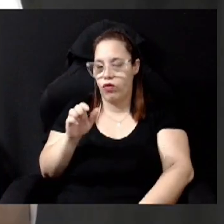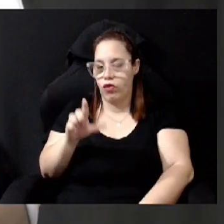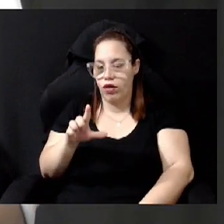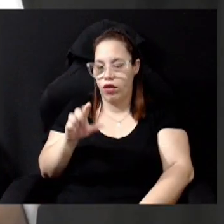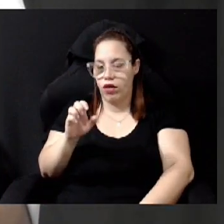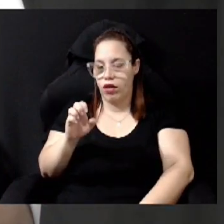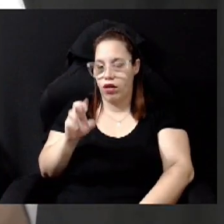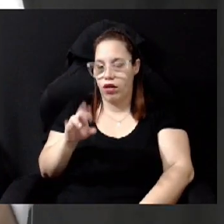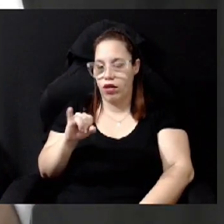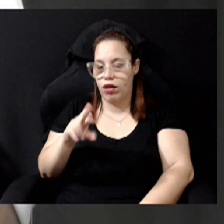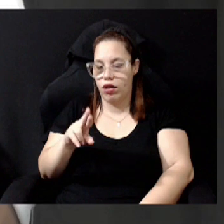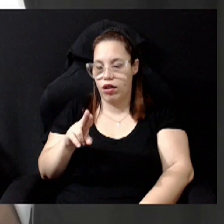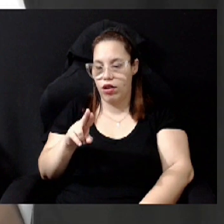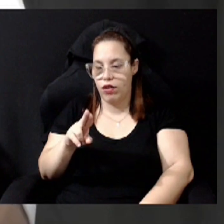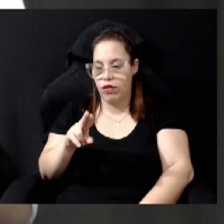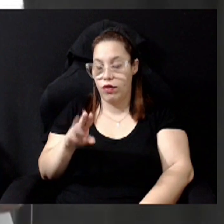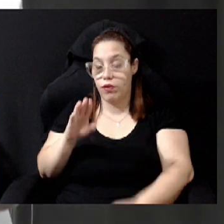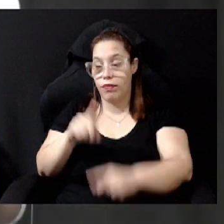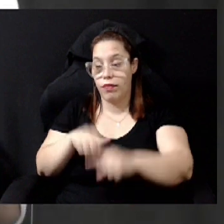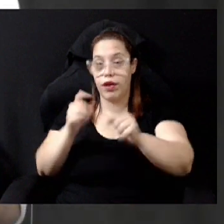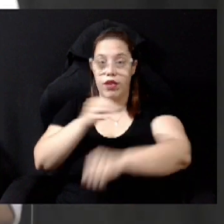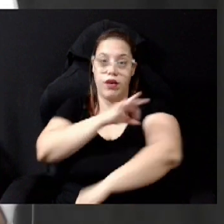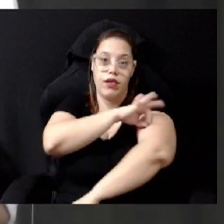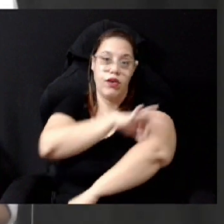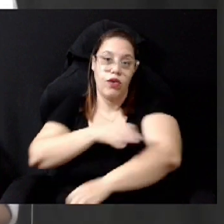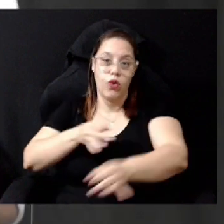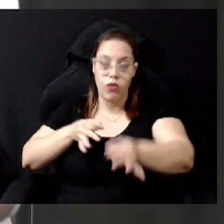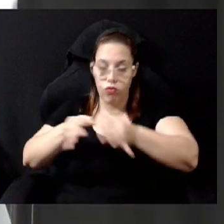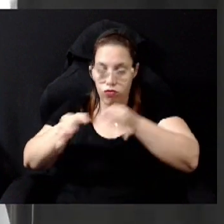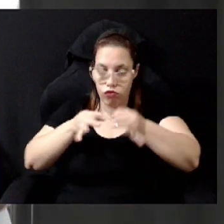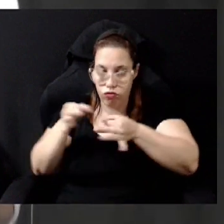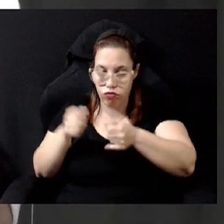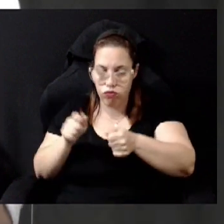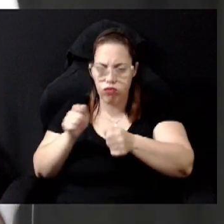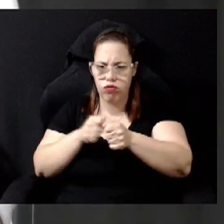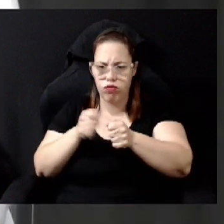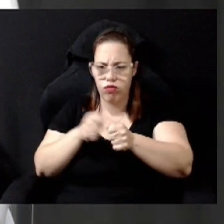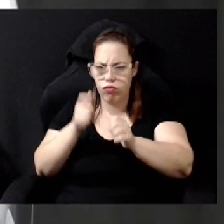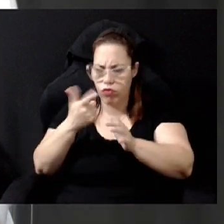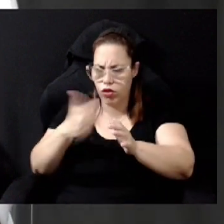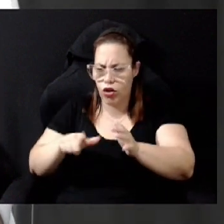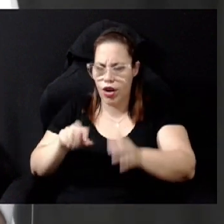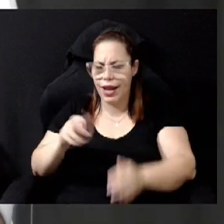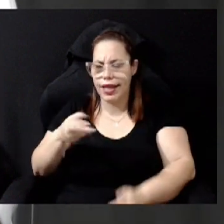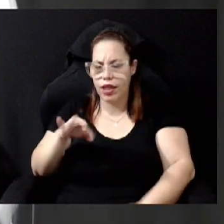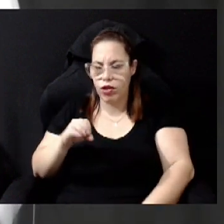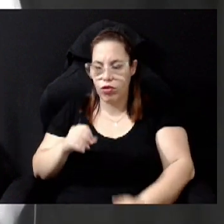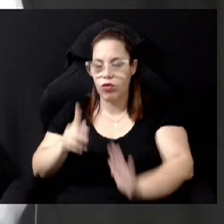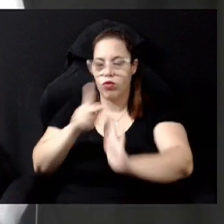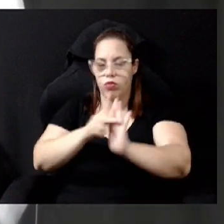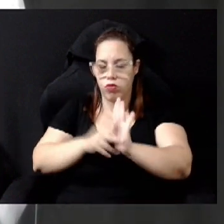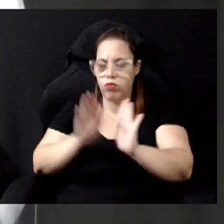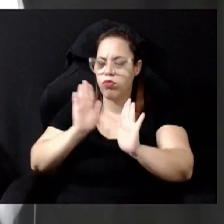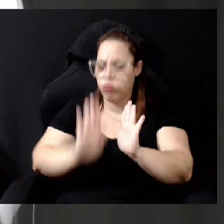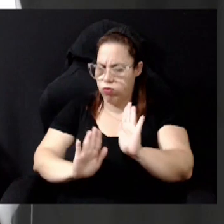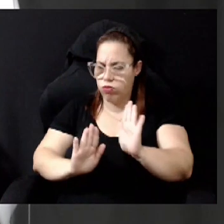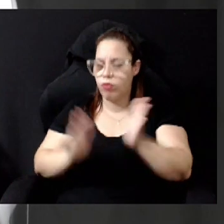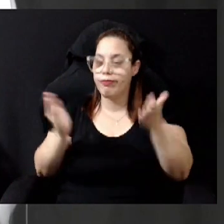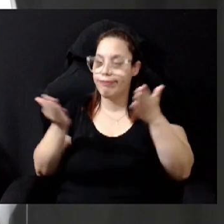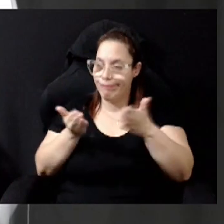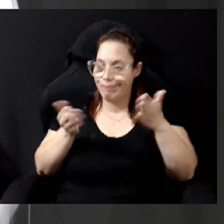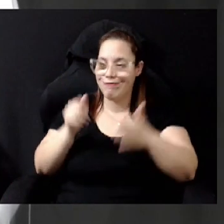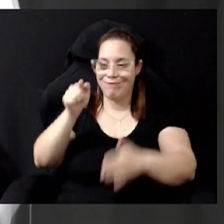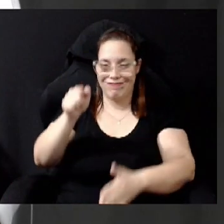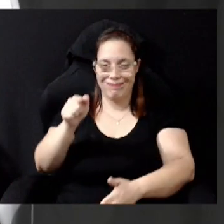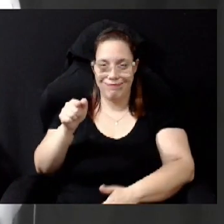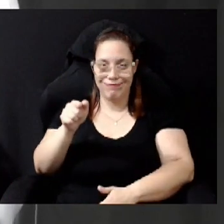mas a prefeitura se reorganizou, refez a licitação, manteve o projeto e hoje nós estivemos lá e ela está de vento